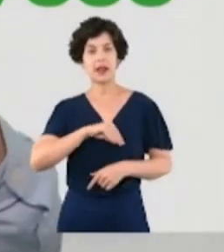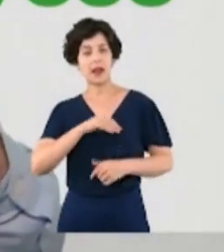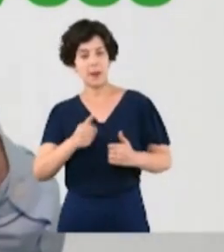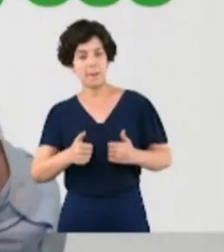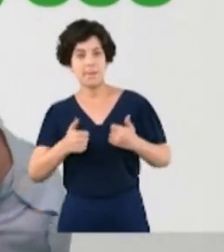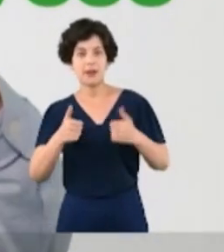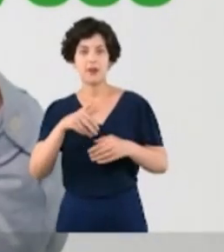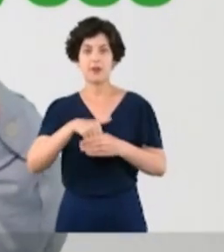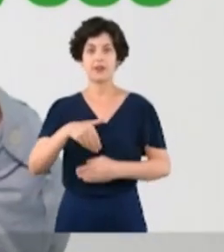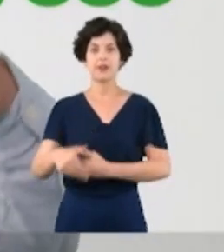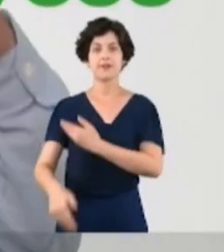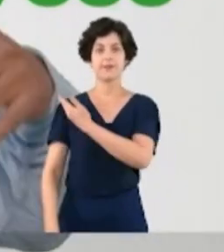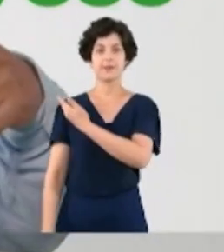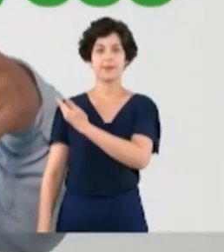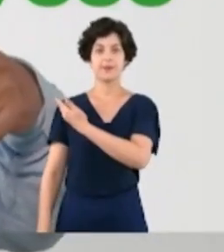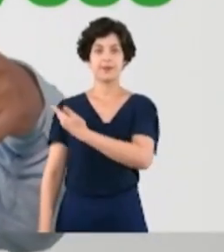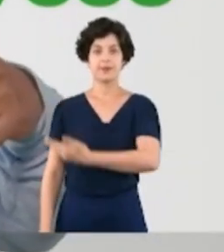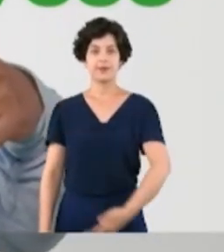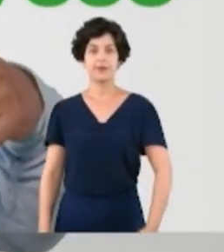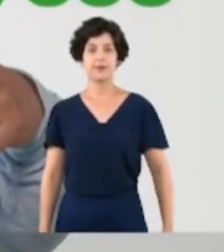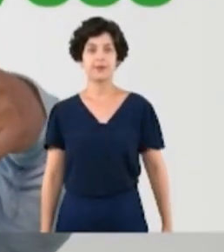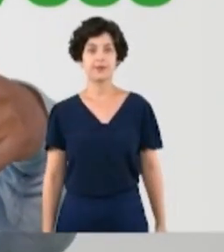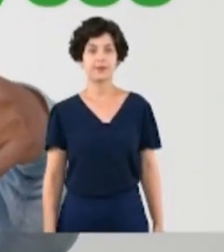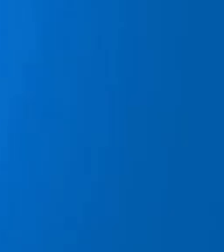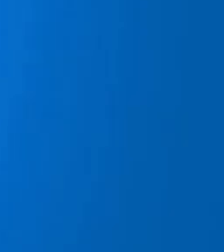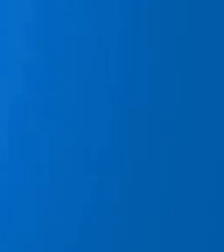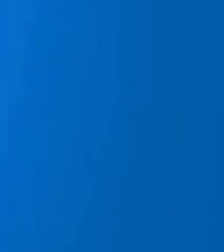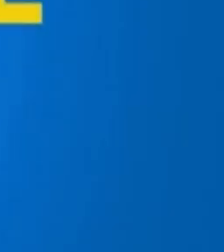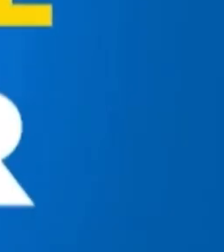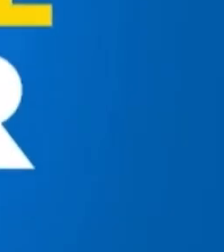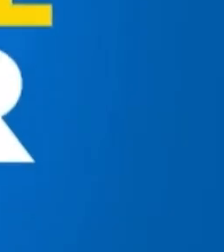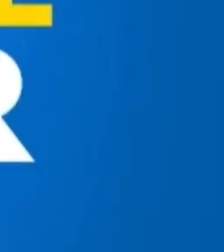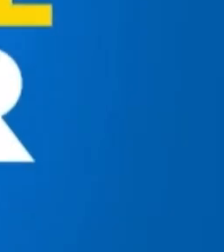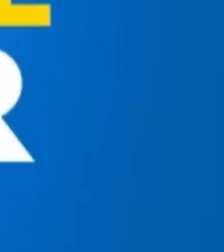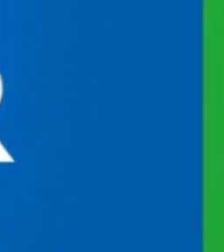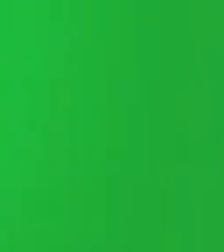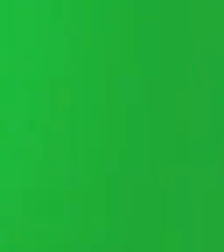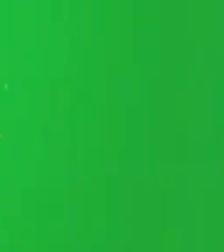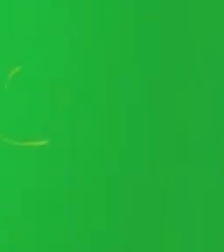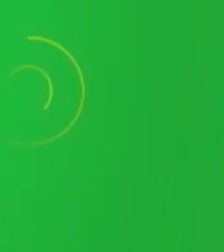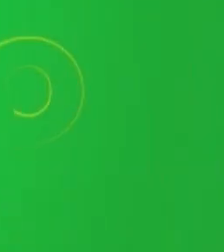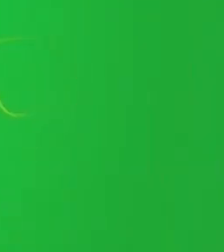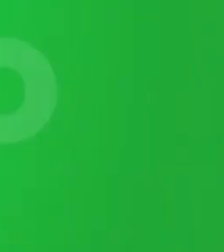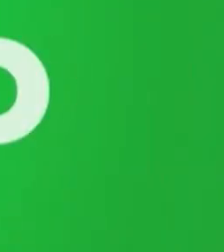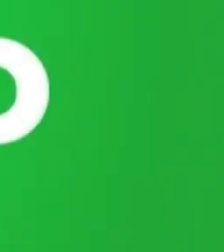de empregos com melhores salários. Rodrigo de Moraes 77888. Isso não pode parar.